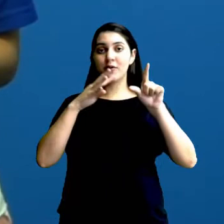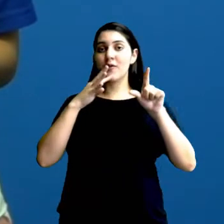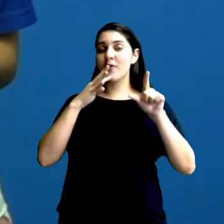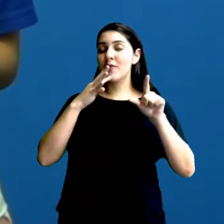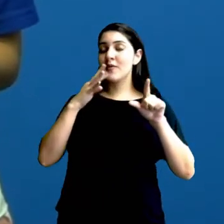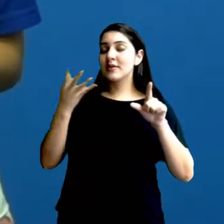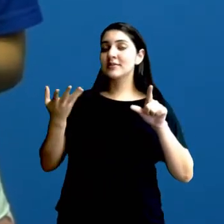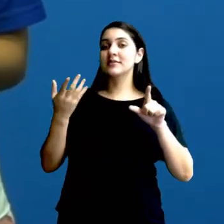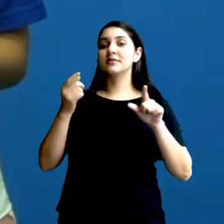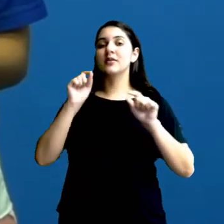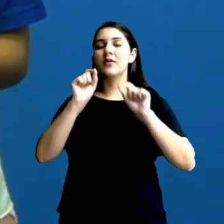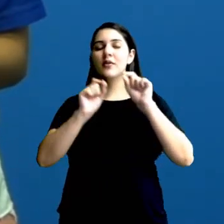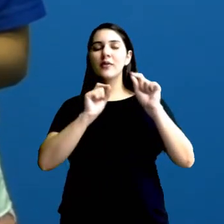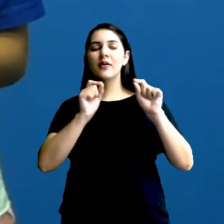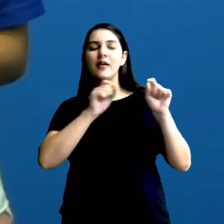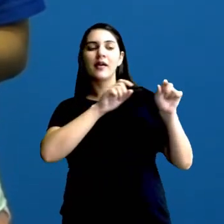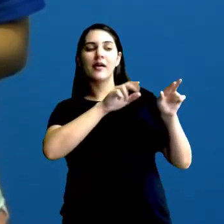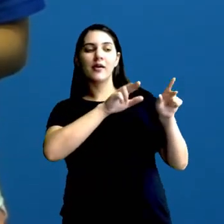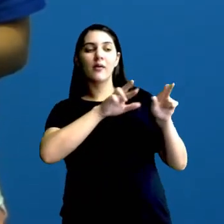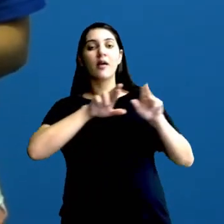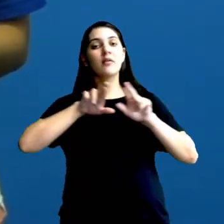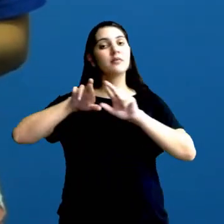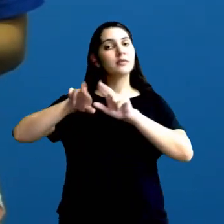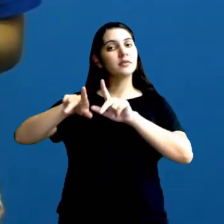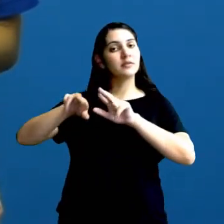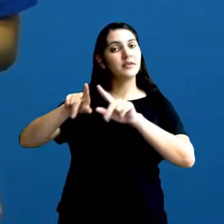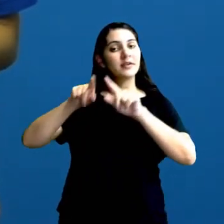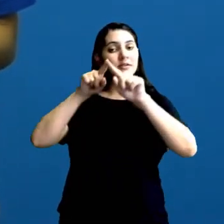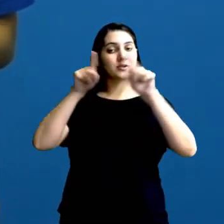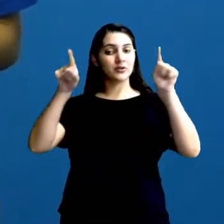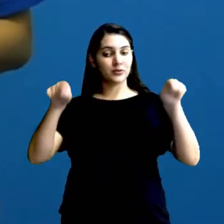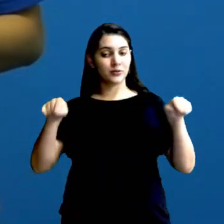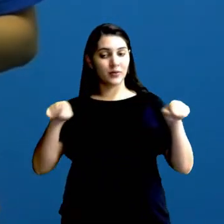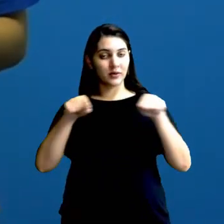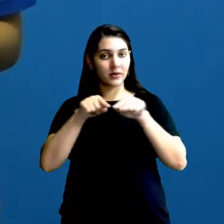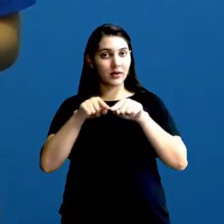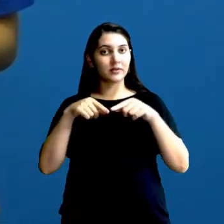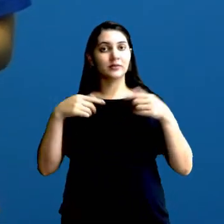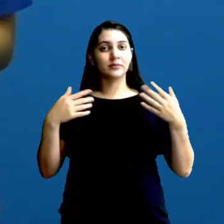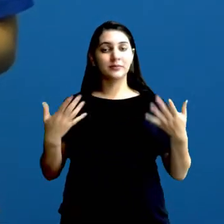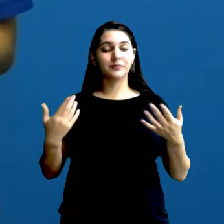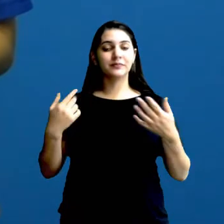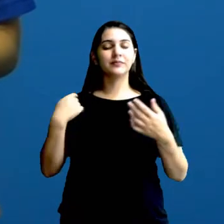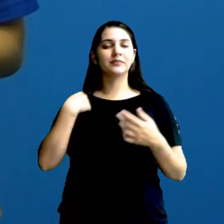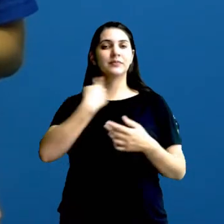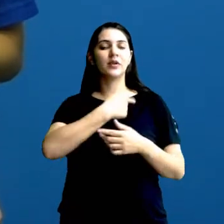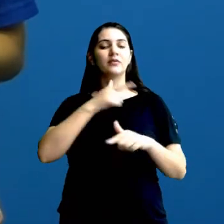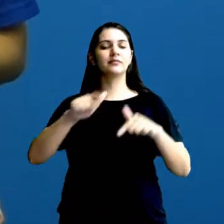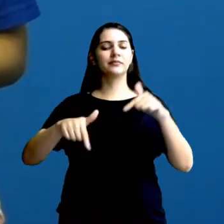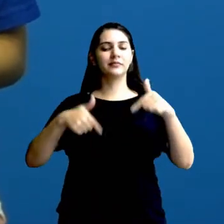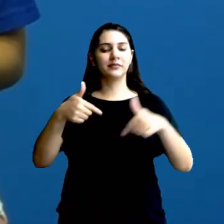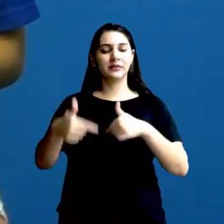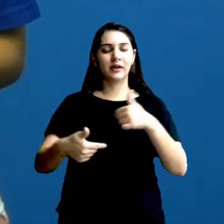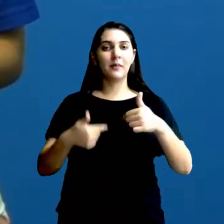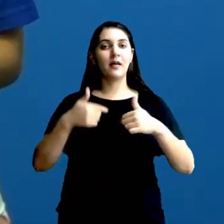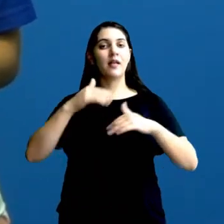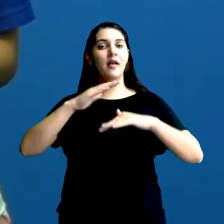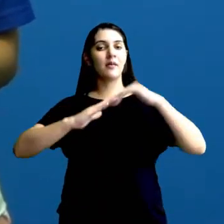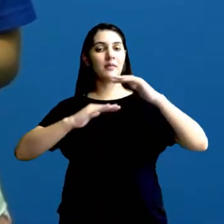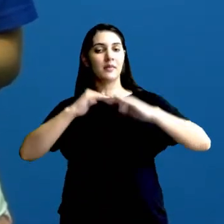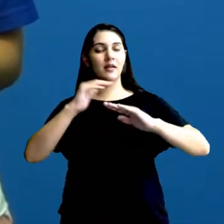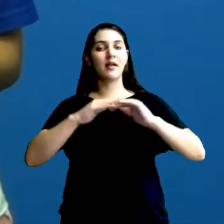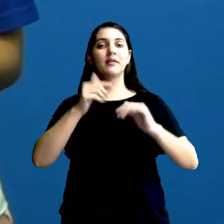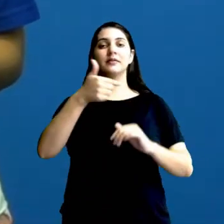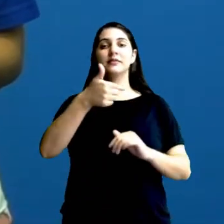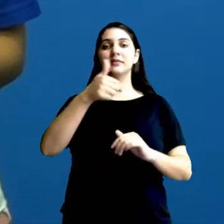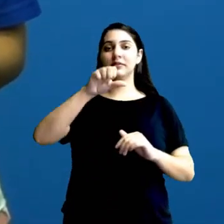reconhecimento de semelhanças e diferenças entre os quadriláteros e nós iremos trabalhar a habilidade